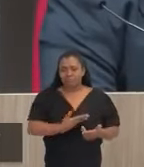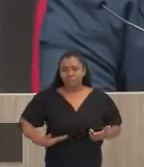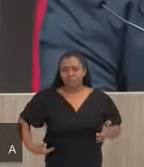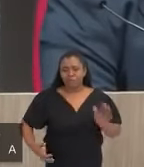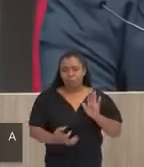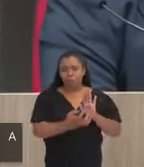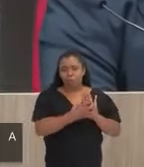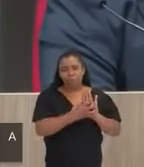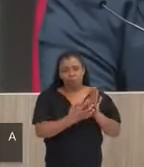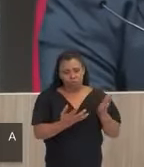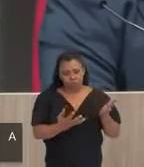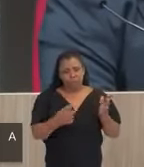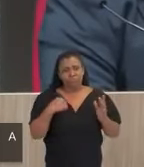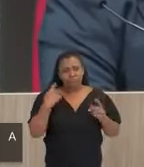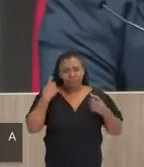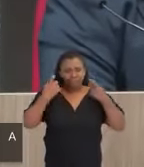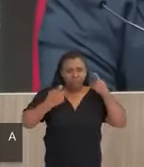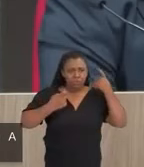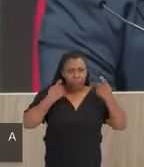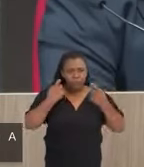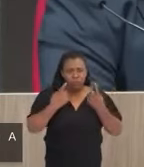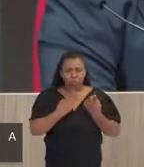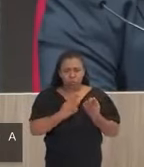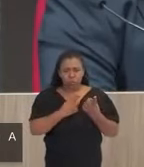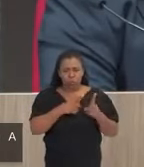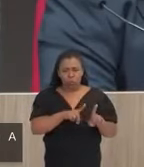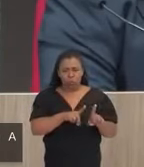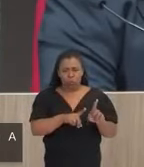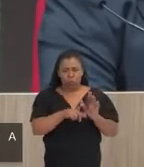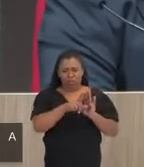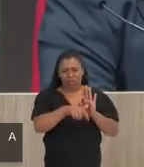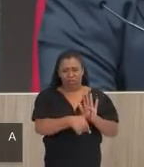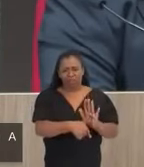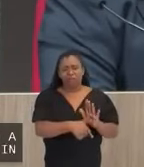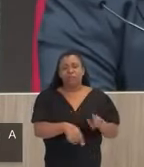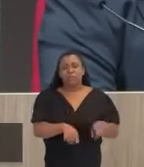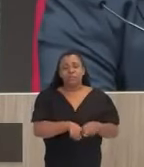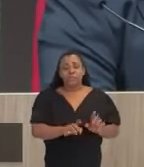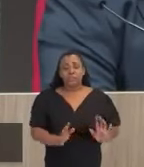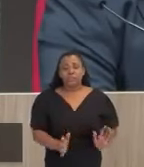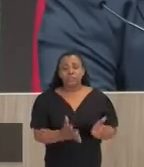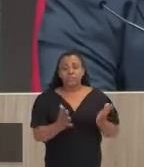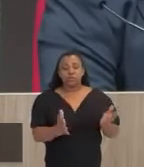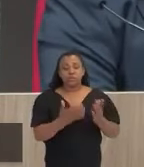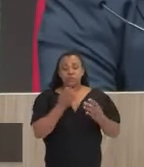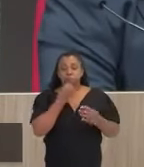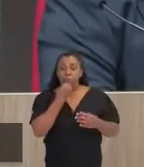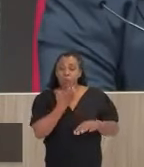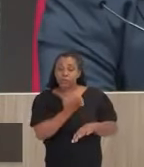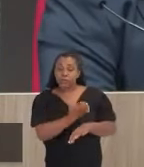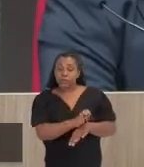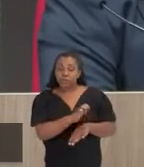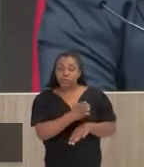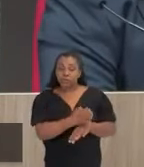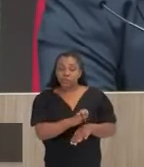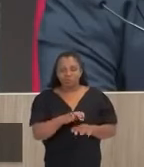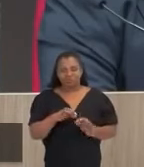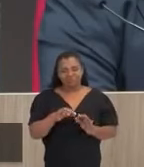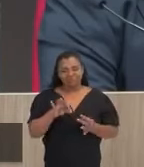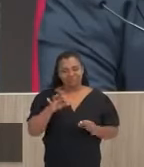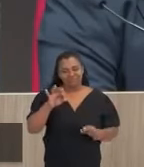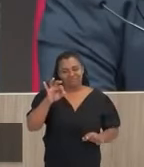a gente tem essa preocupação de combater essas irregularidades e incentivar o bom estágio. Né? Acabei me alongando demais,